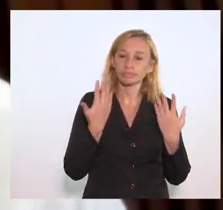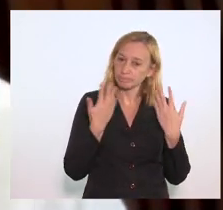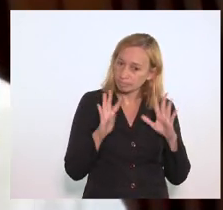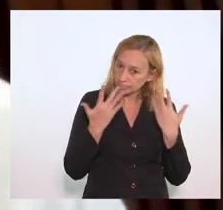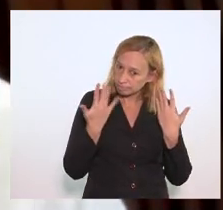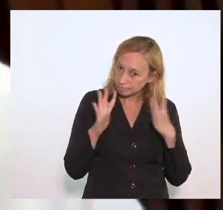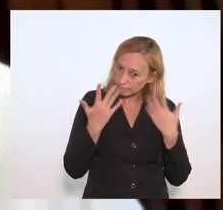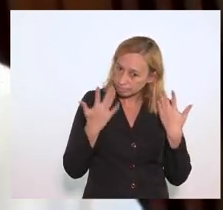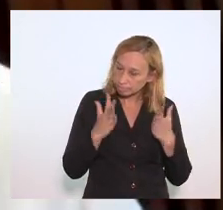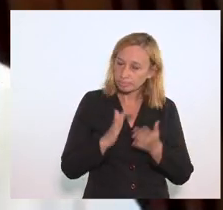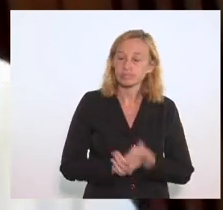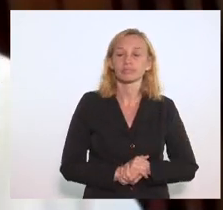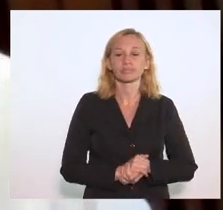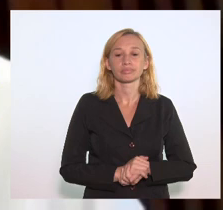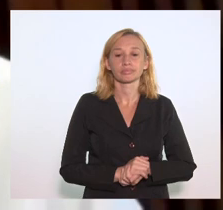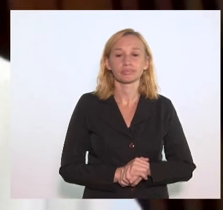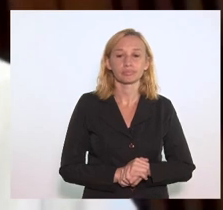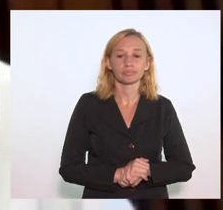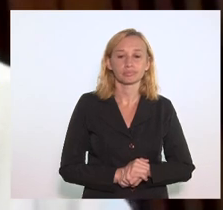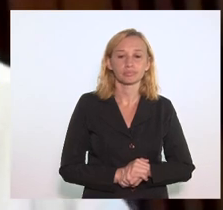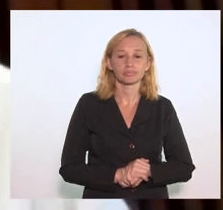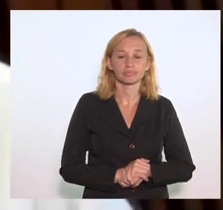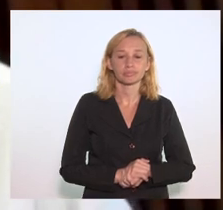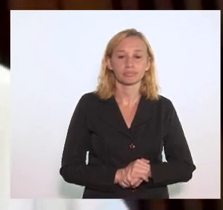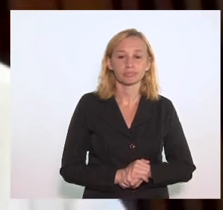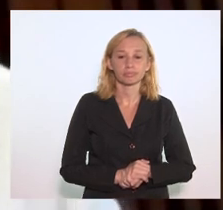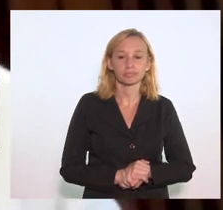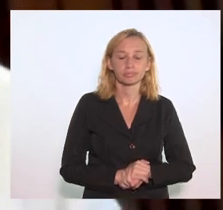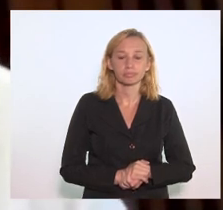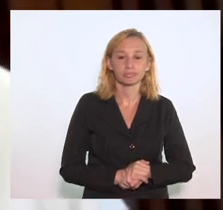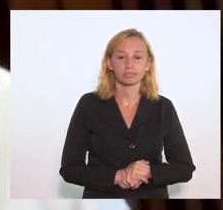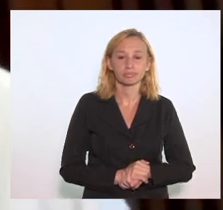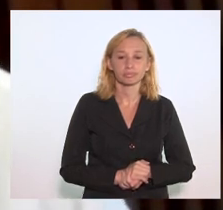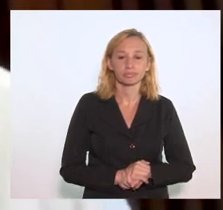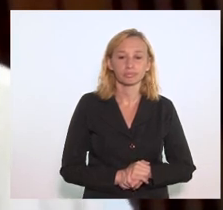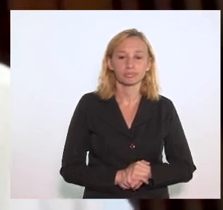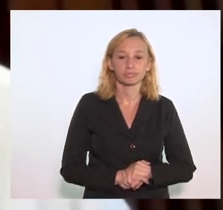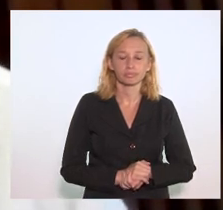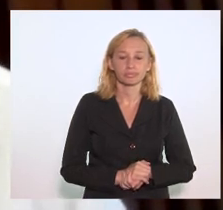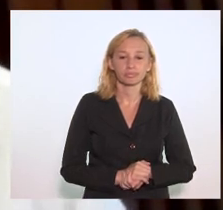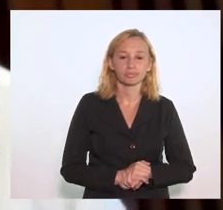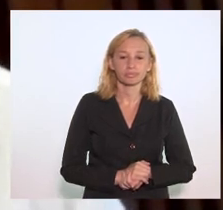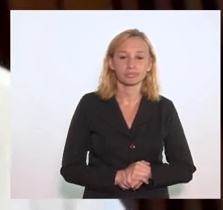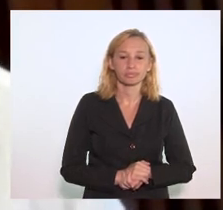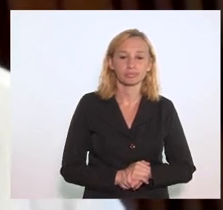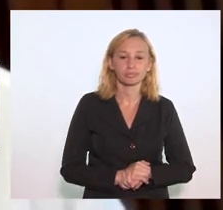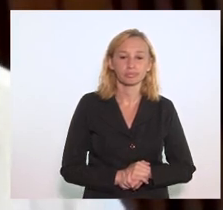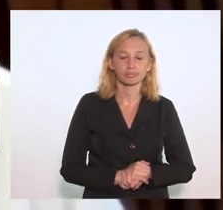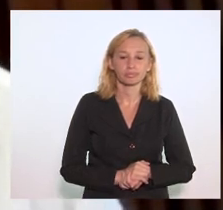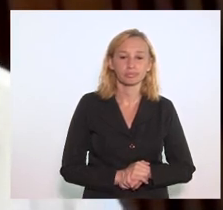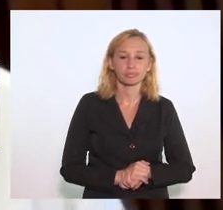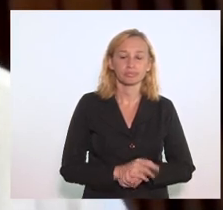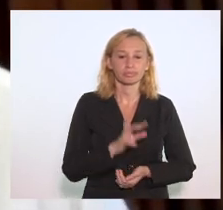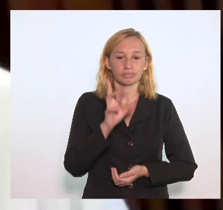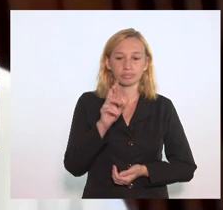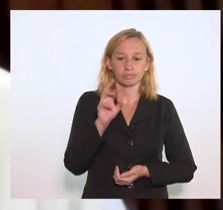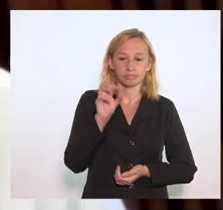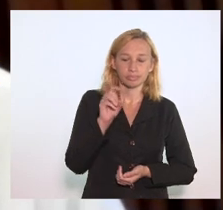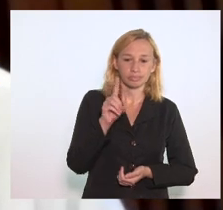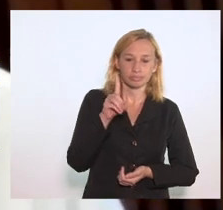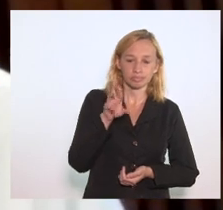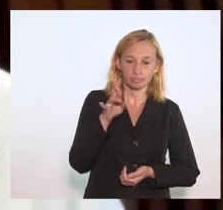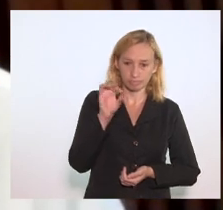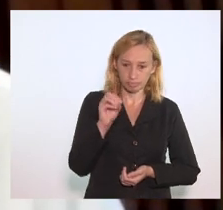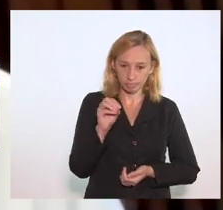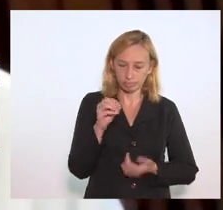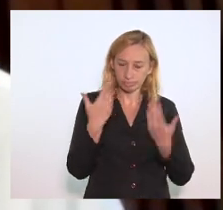saudar a participação muito, muito especial do Dr. Rodrigo Lopes, que